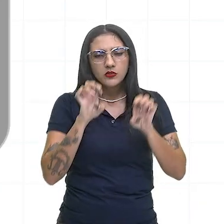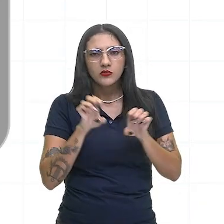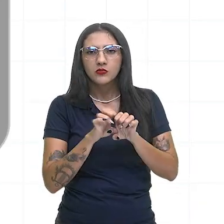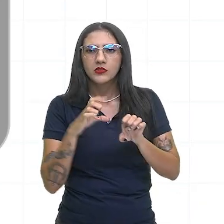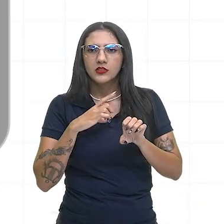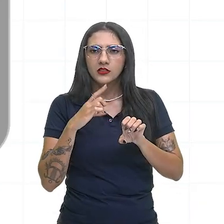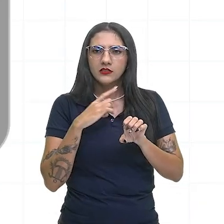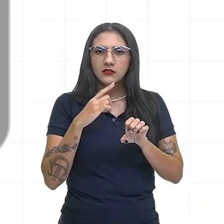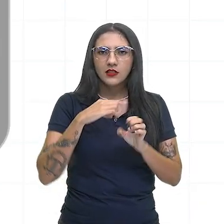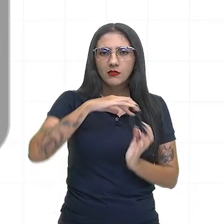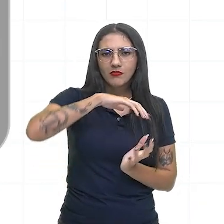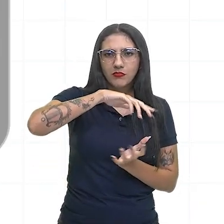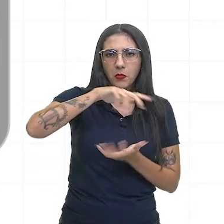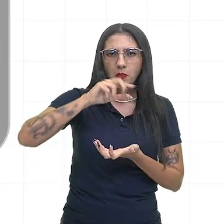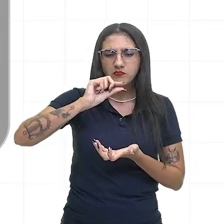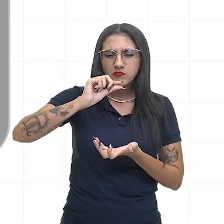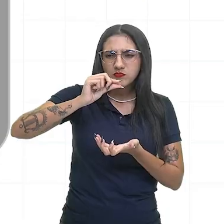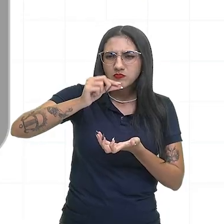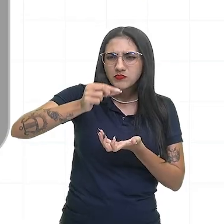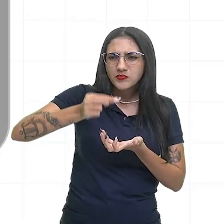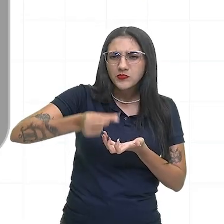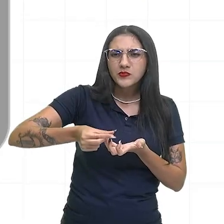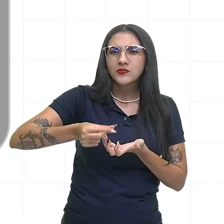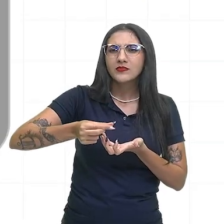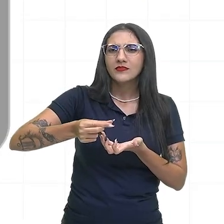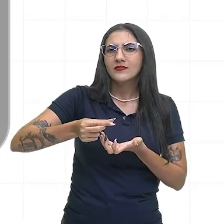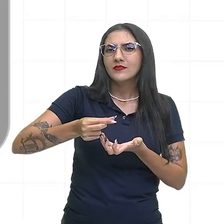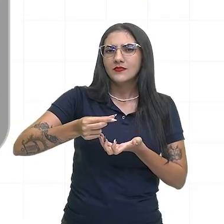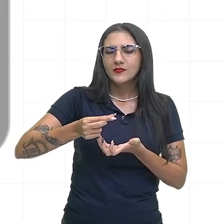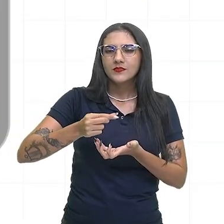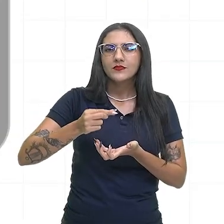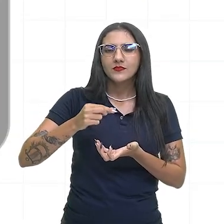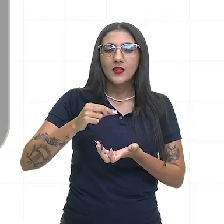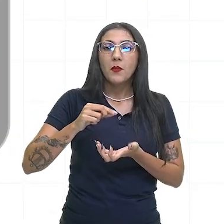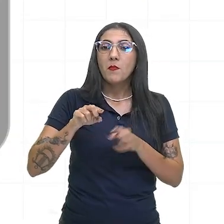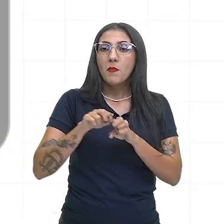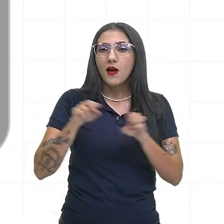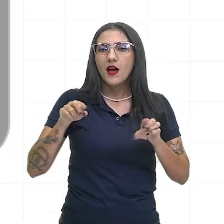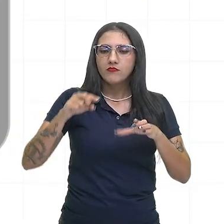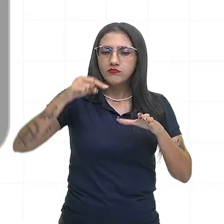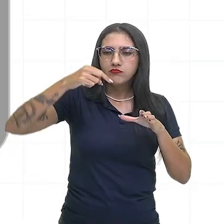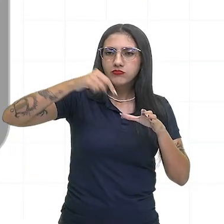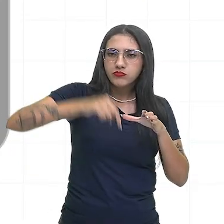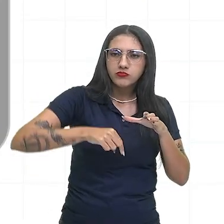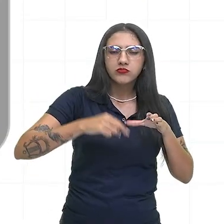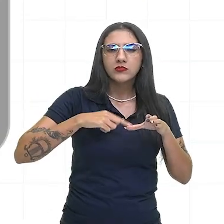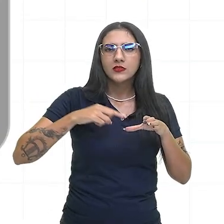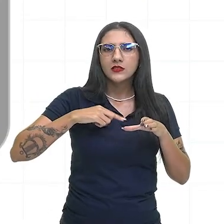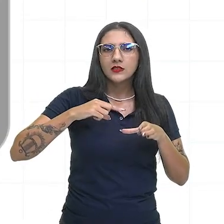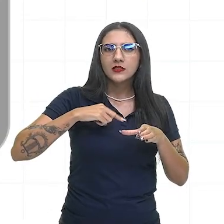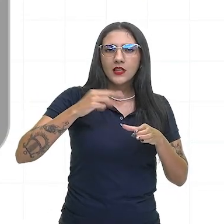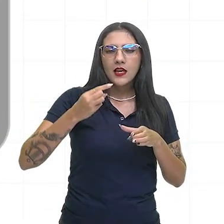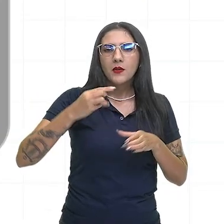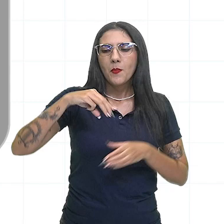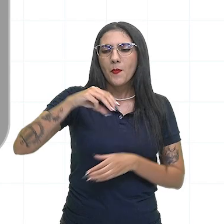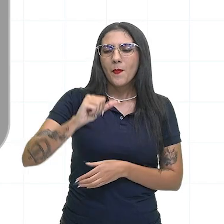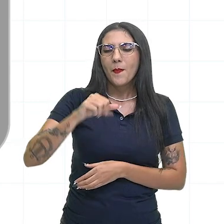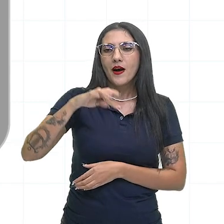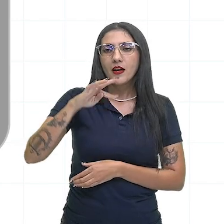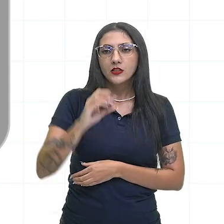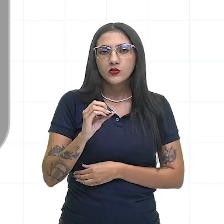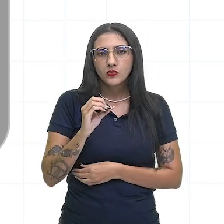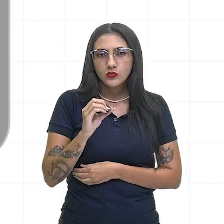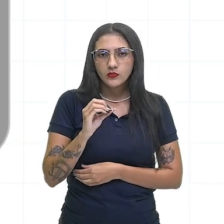crosta terrestre é só essa parte de cima onde nós estamos. Mas por dentro vai ter a presença do manto, a gente vai falar sobre o manto